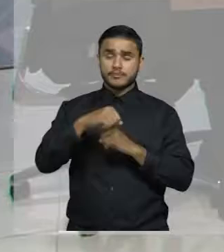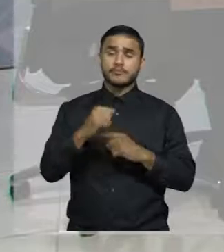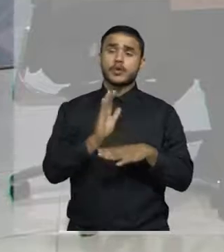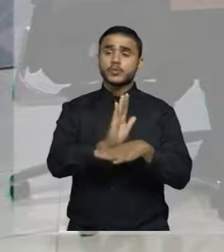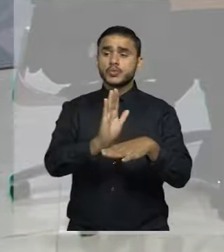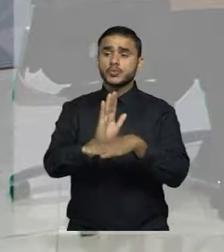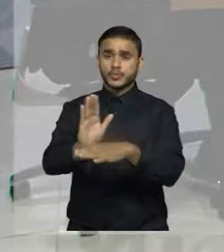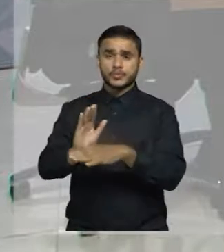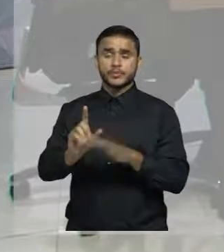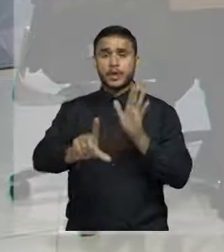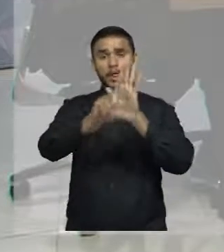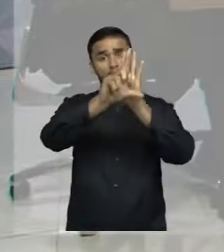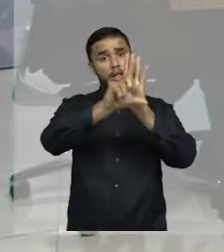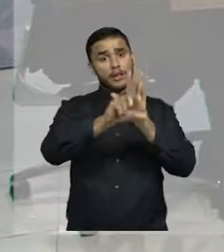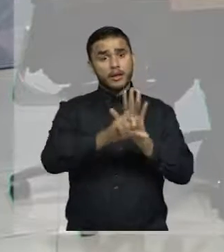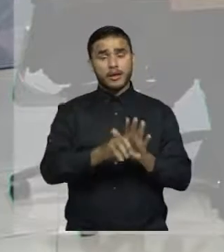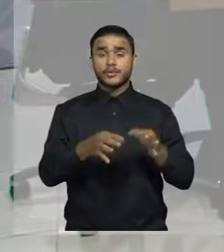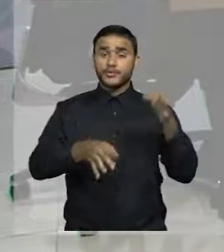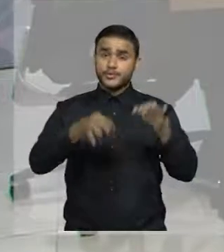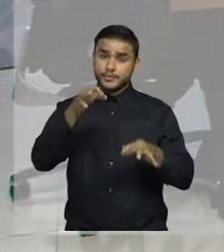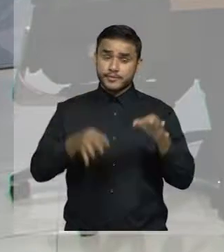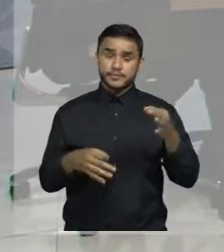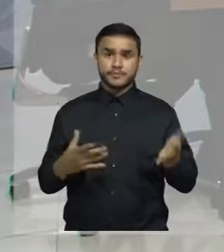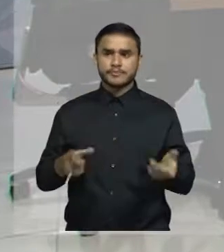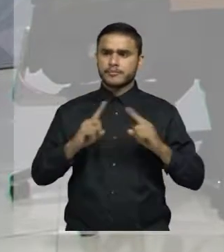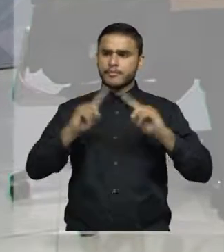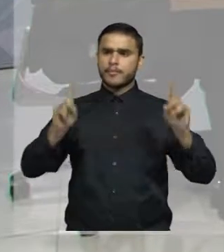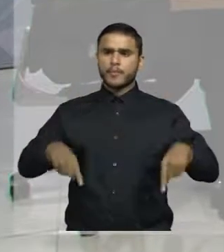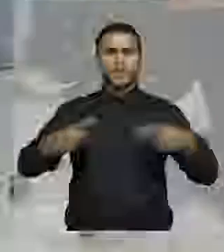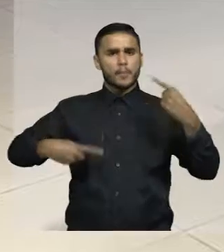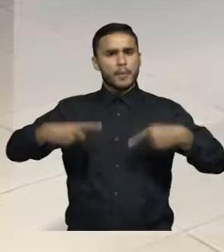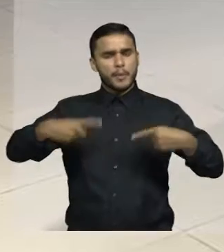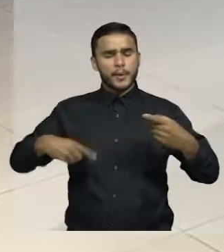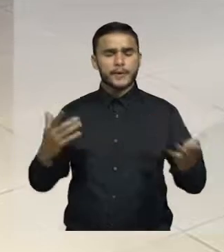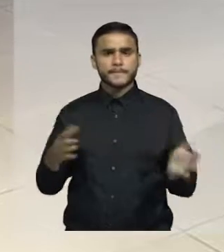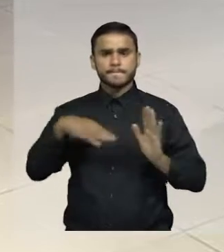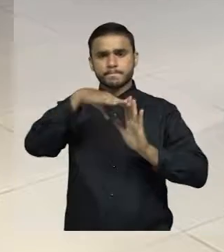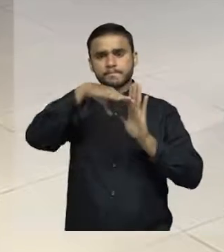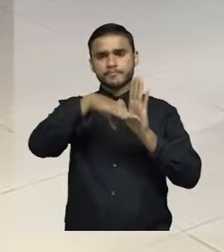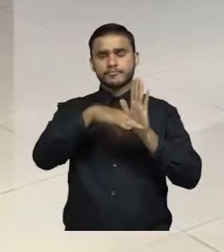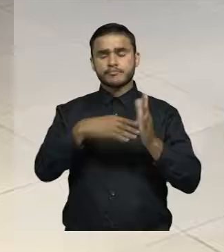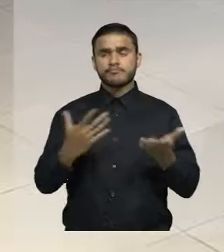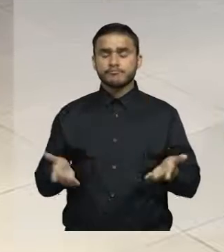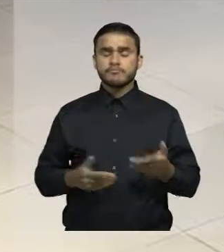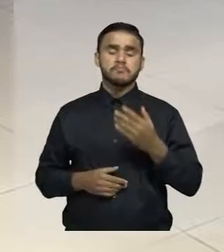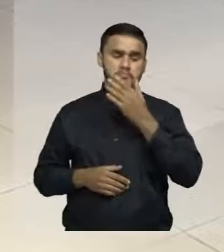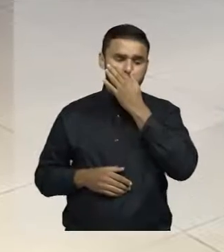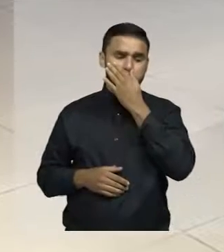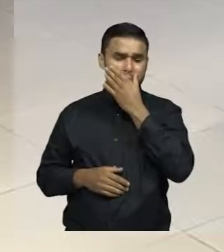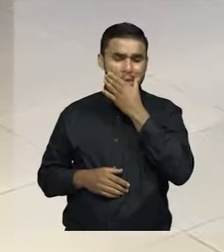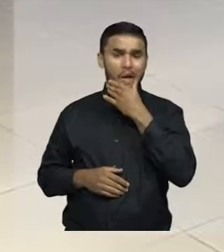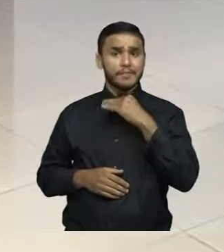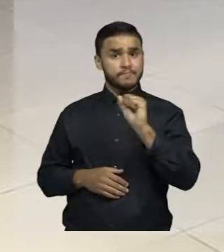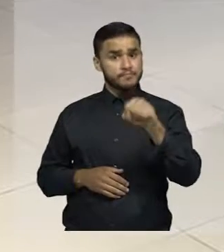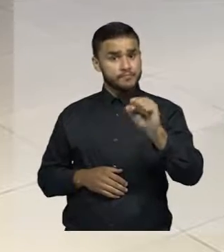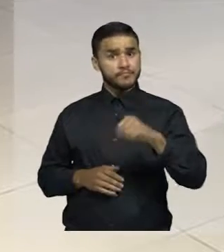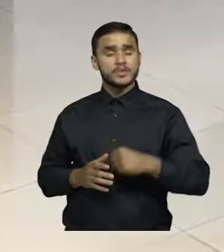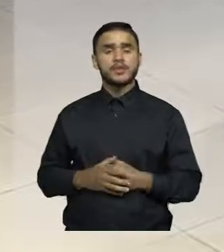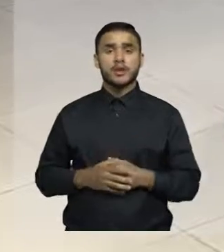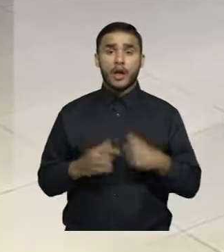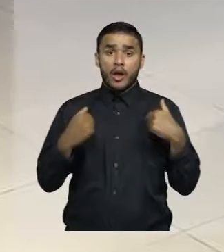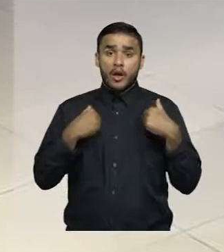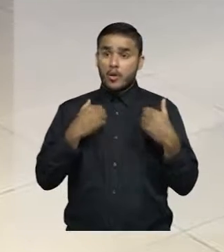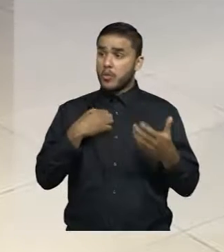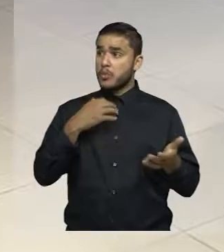Legislação. Política pública em geral. Política pública de um modo geral. Então, não sei, não vou aqui sugerir isso, mas eu